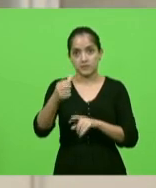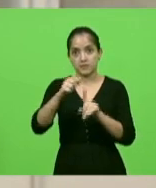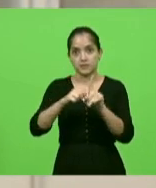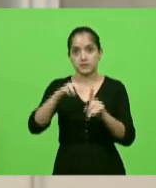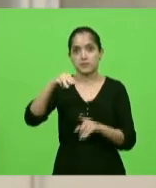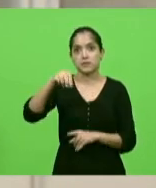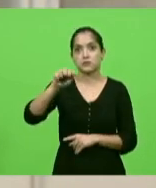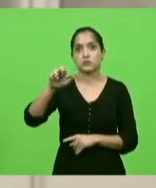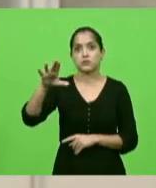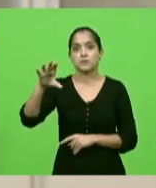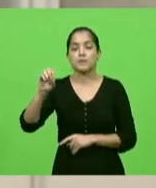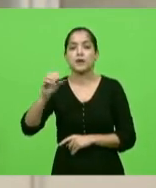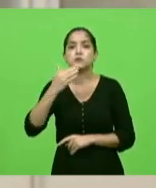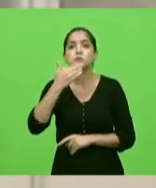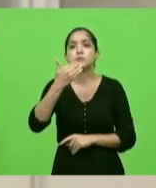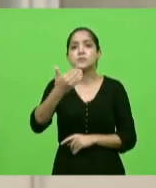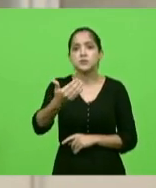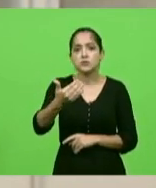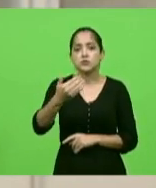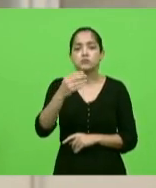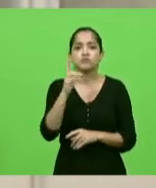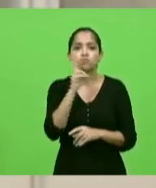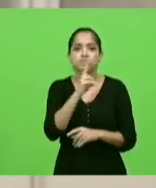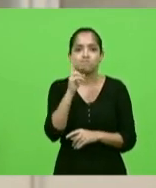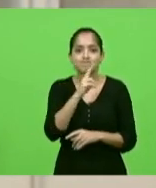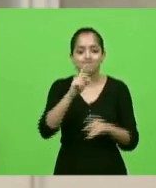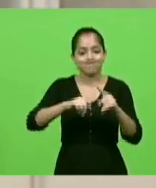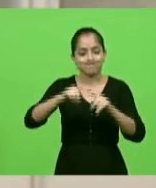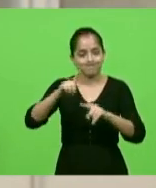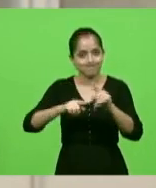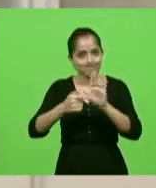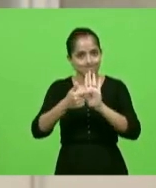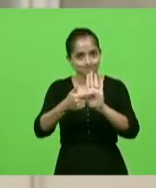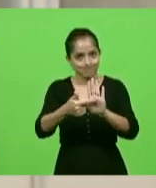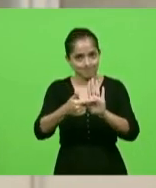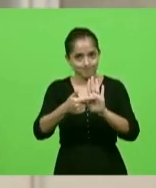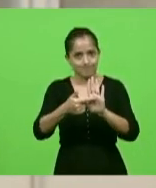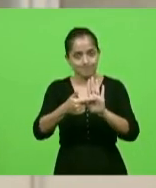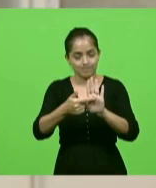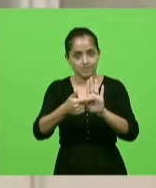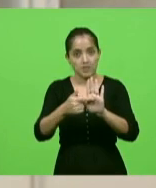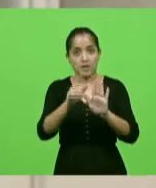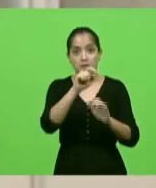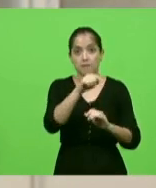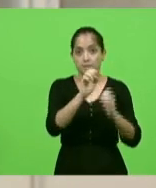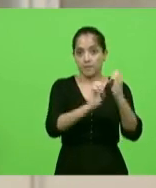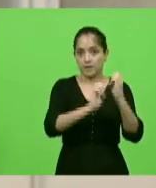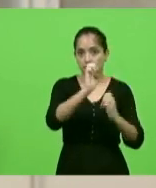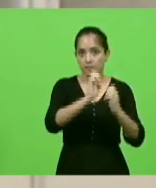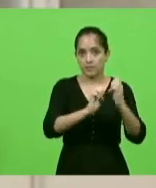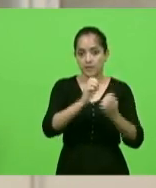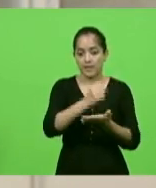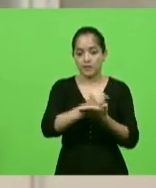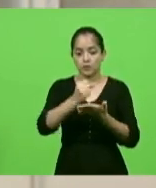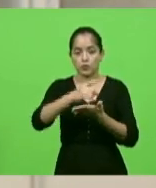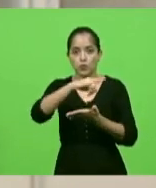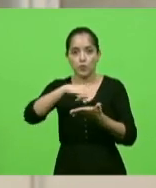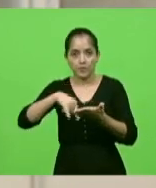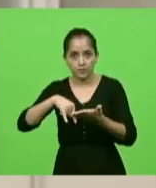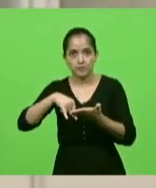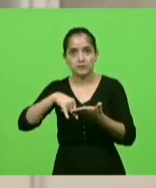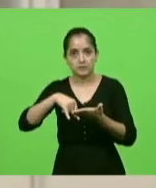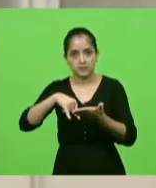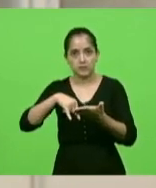Março 2020 solicitando aquisição emergencial dos produtos oferecidos pela Brasília Eireli em documento Assinado